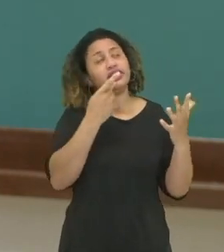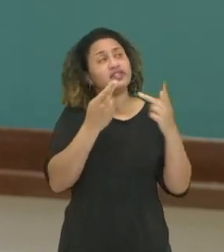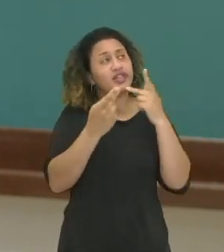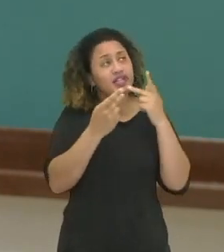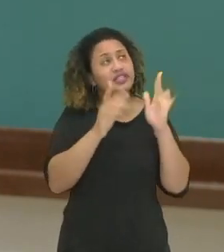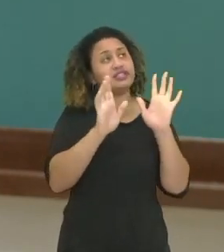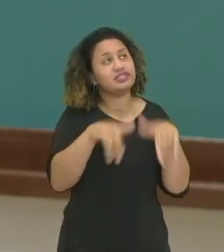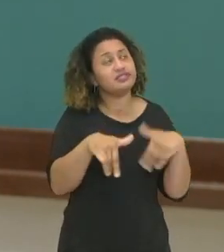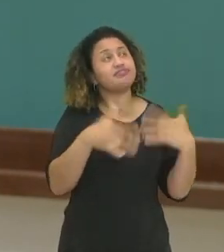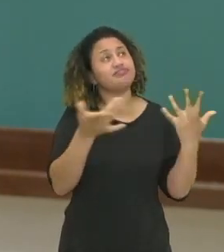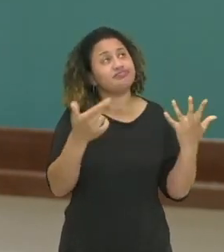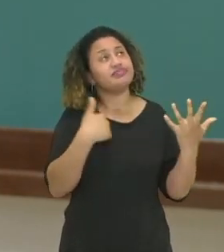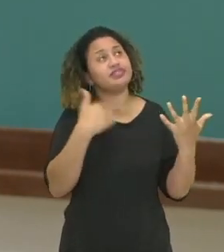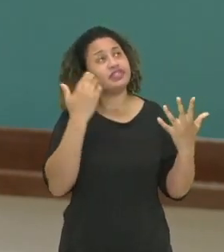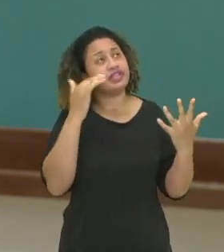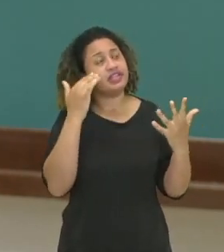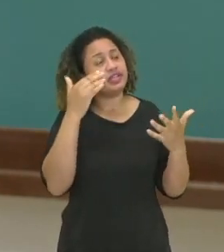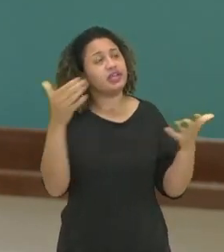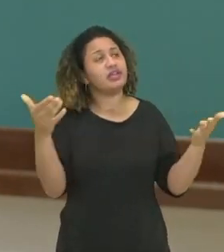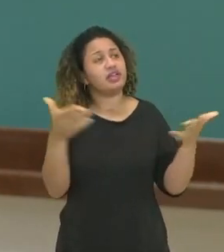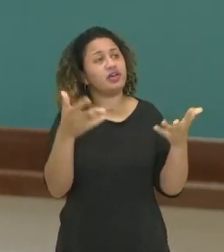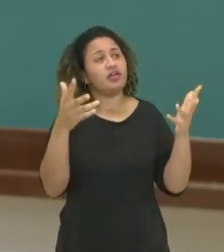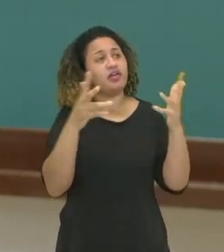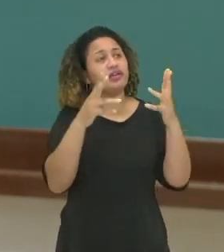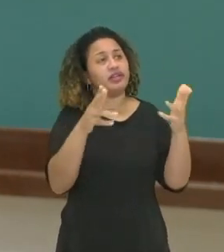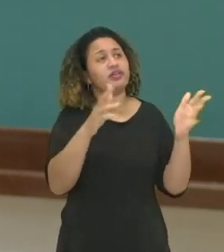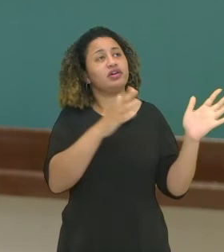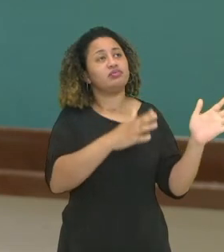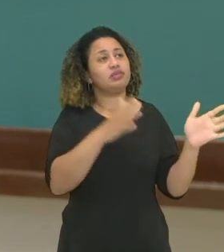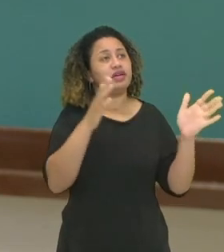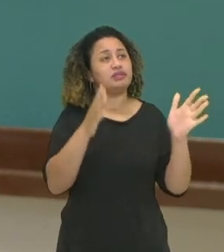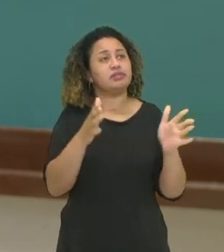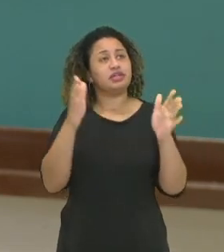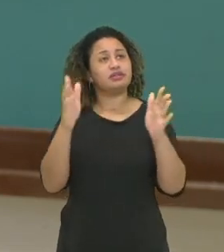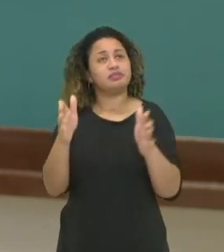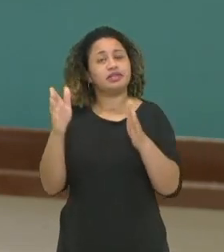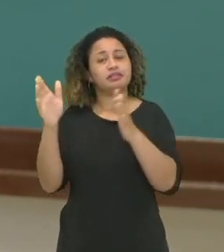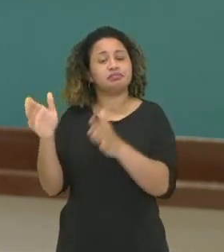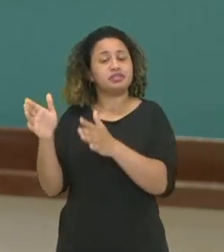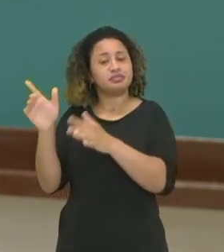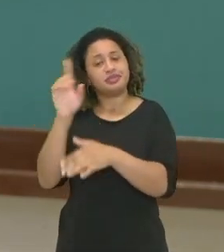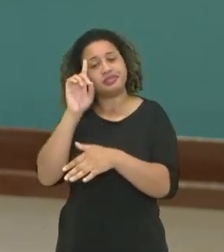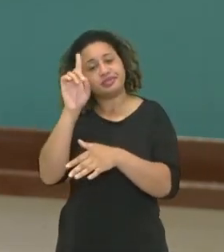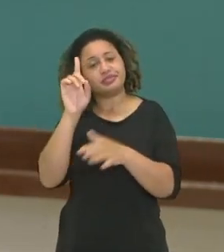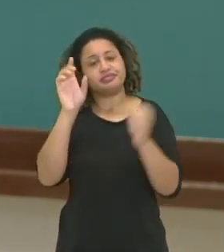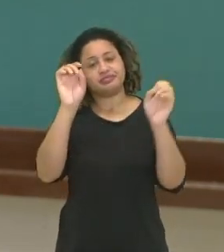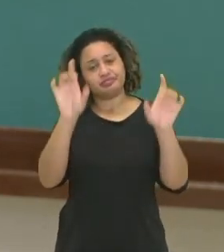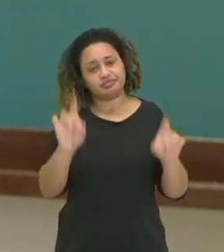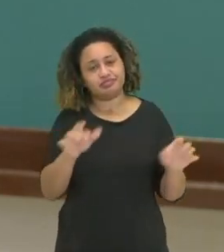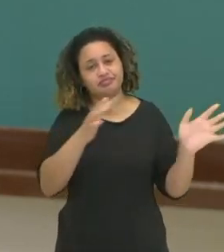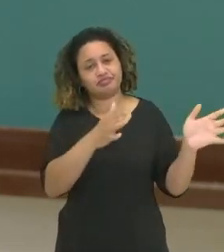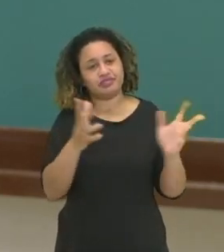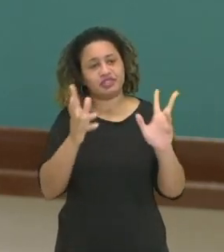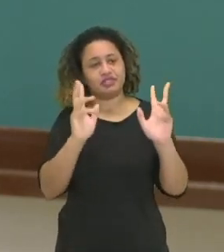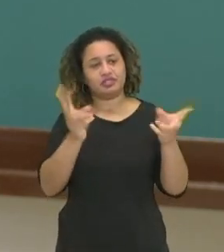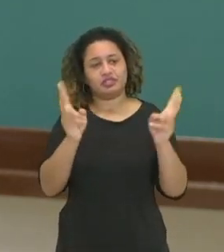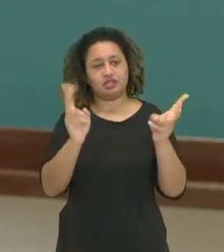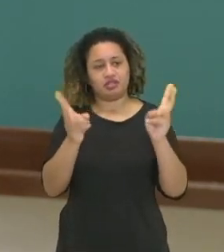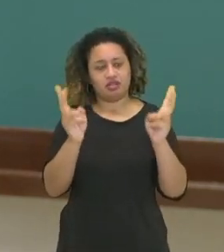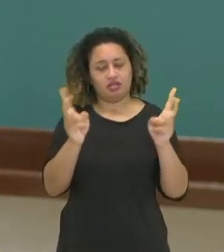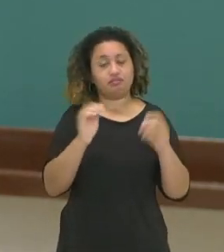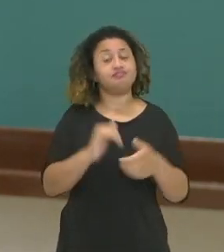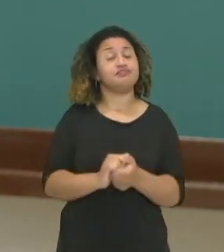bem considerando a atualidade é a mesma em todas as datas. E conclui, feita a compensação